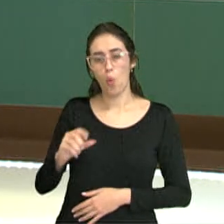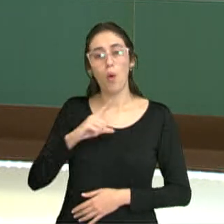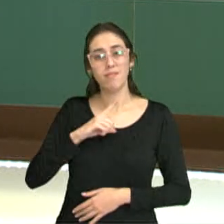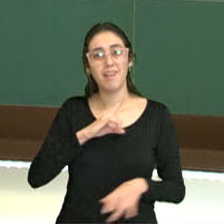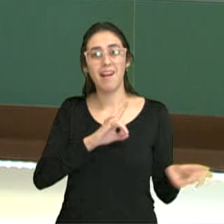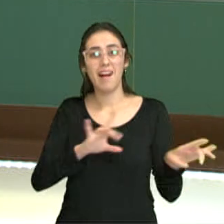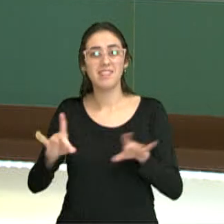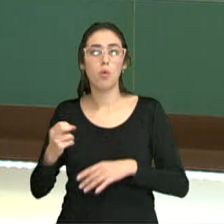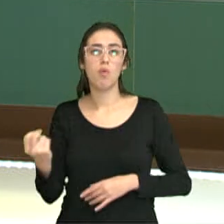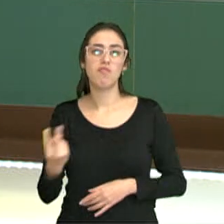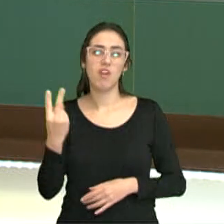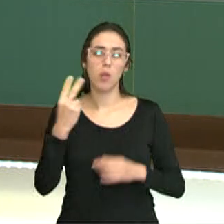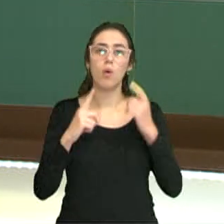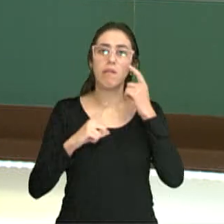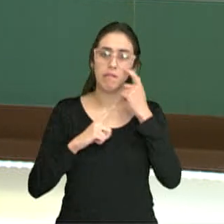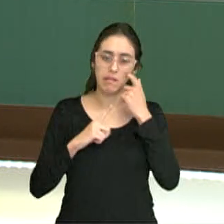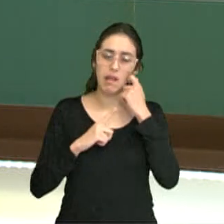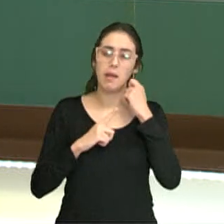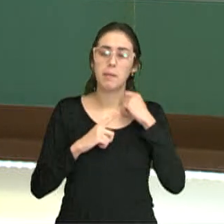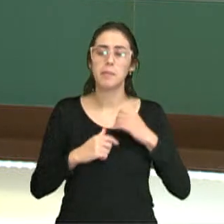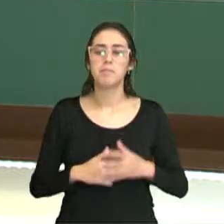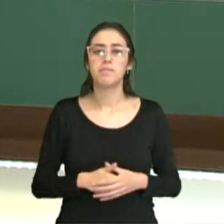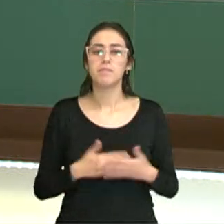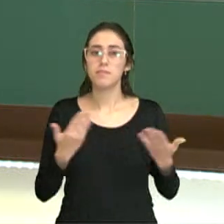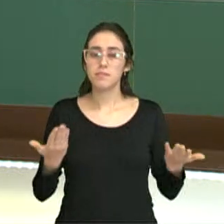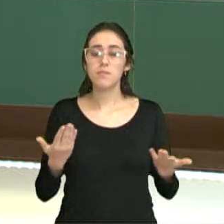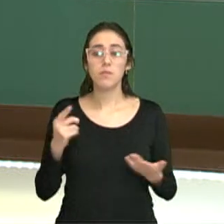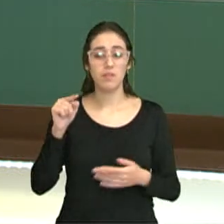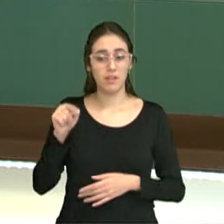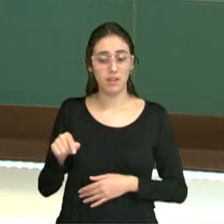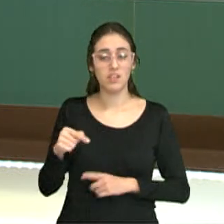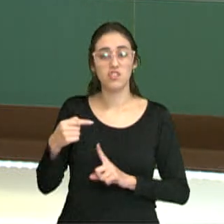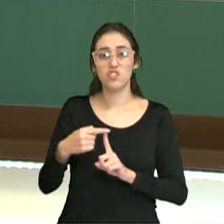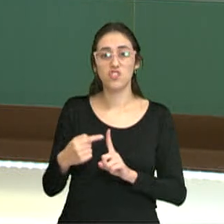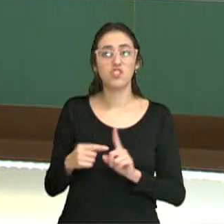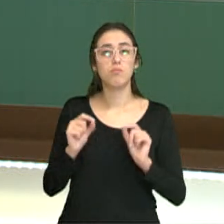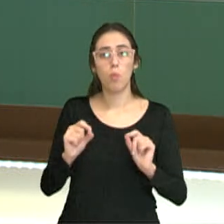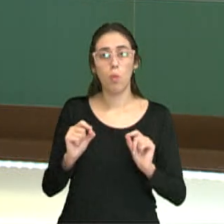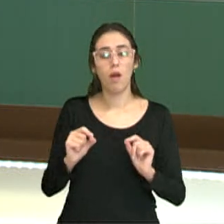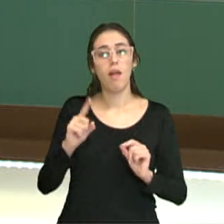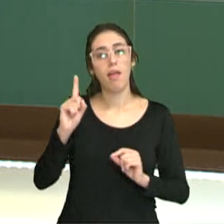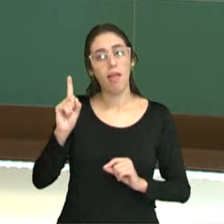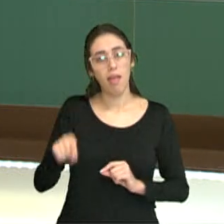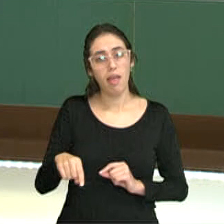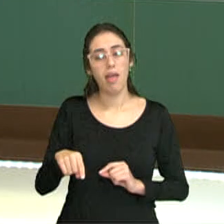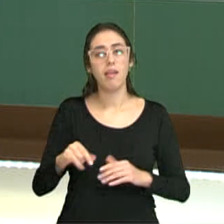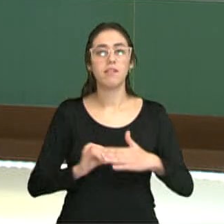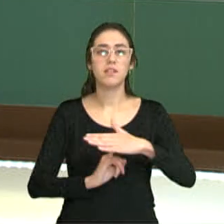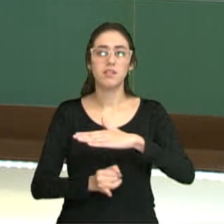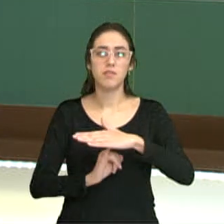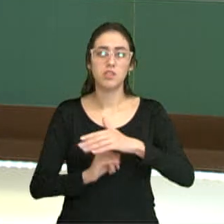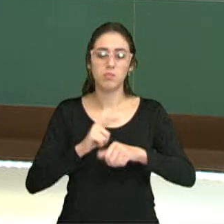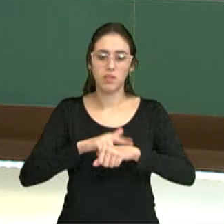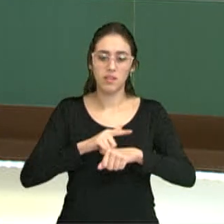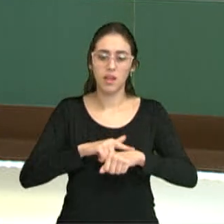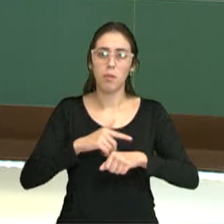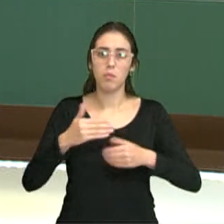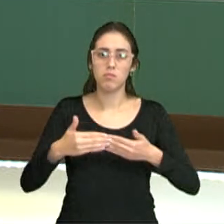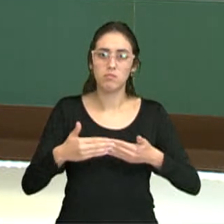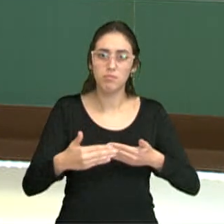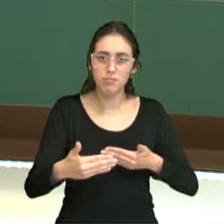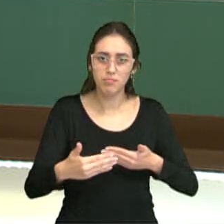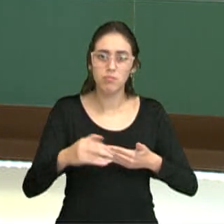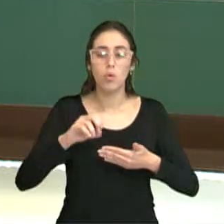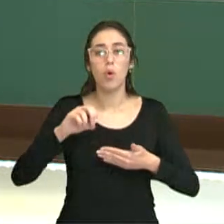de rendimento, estipulado valores de rendimento. E esse tipo de investimentos são aqueles investimentos a médio e a longo prazo, que